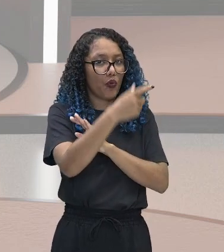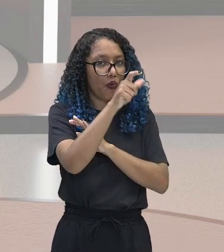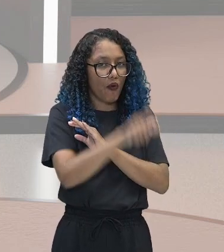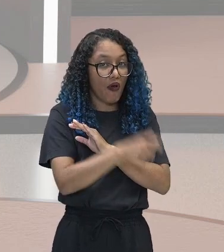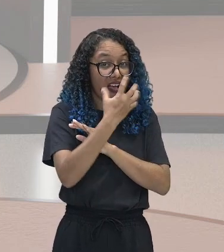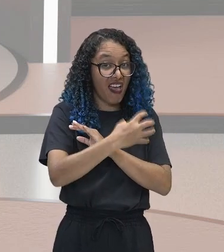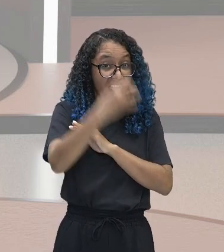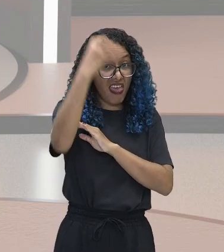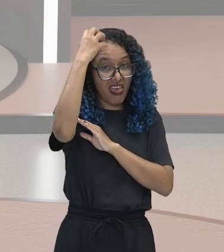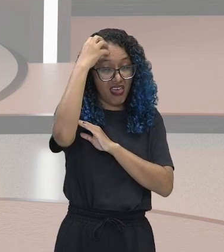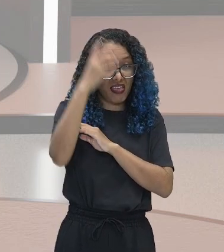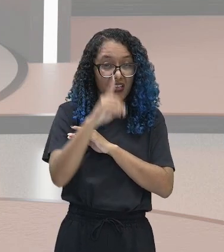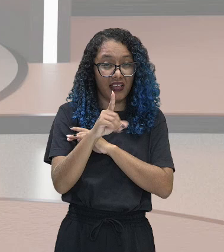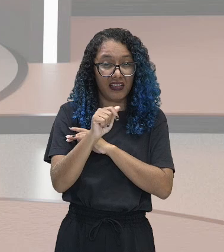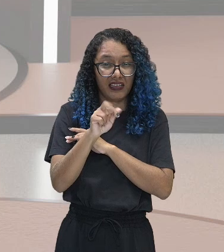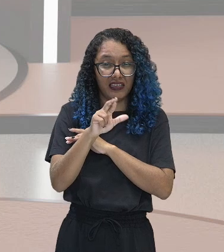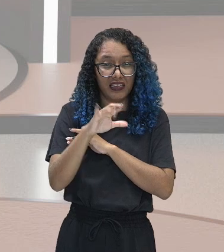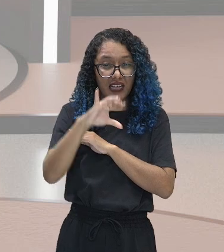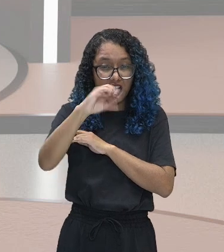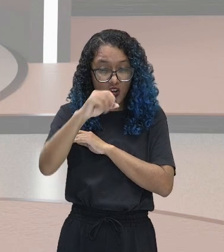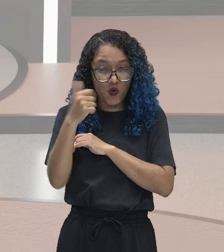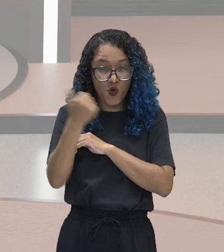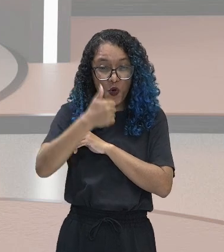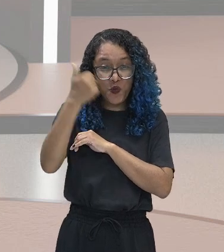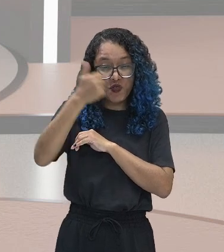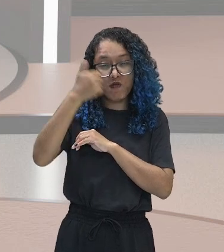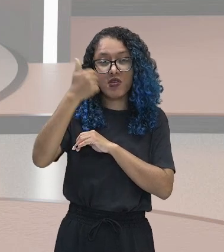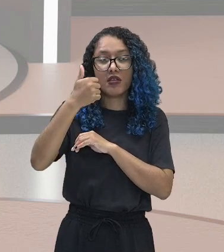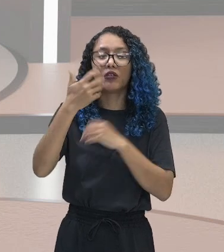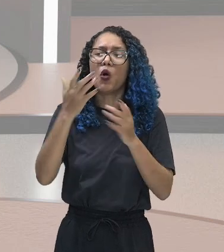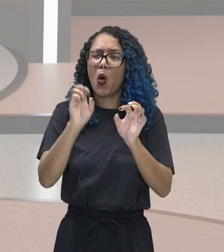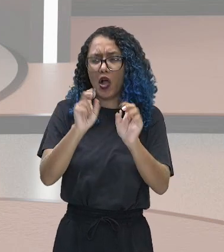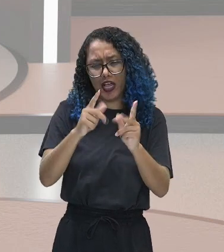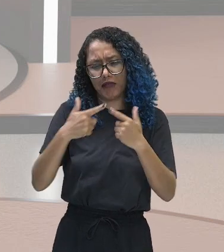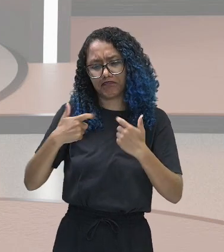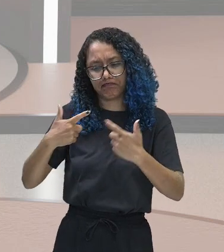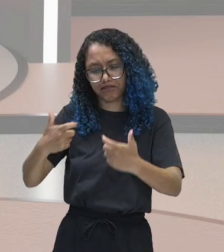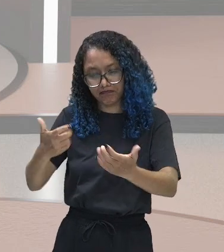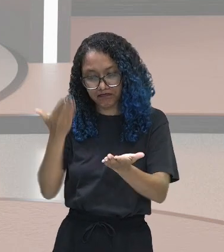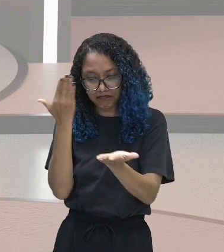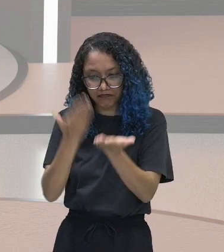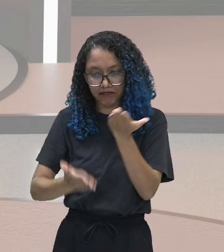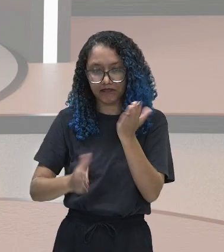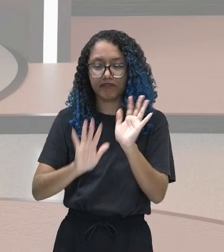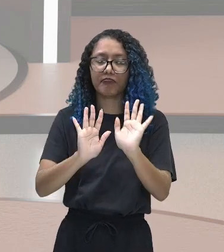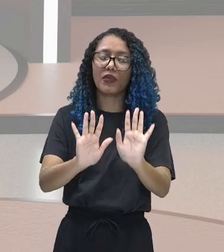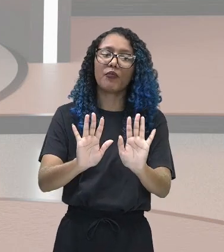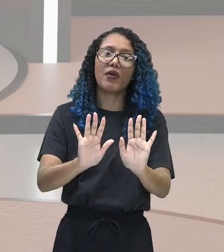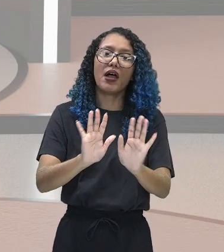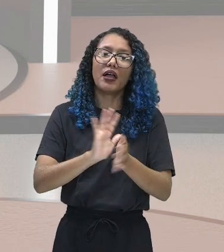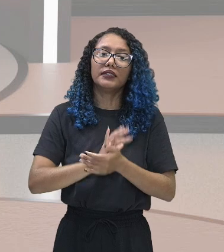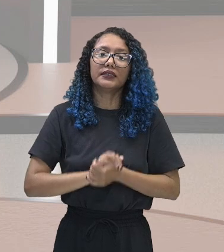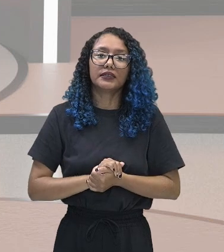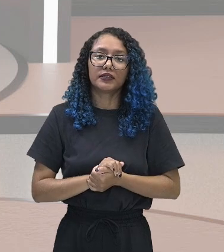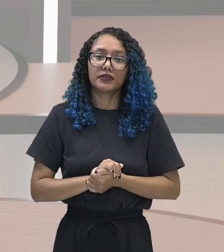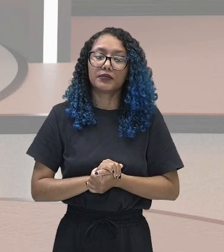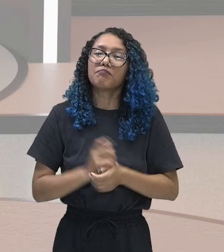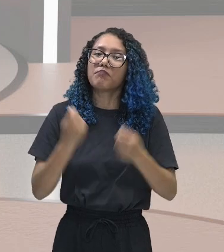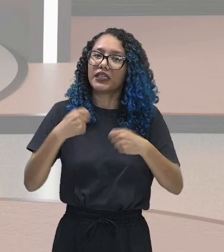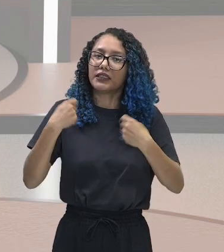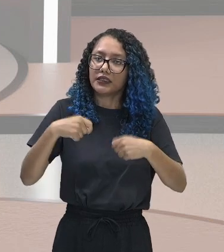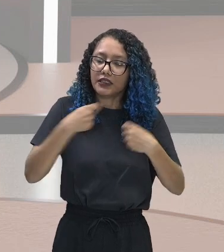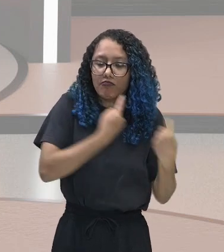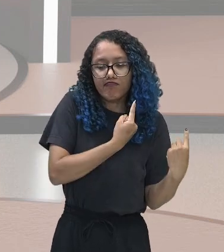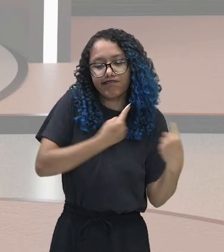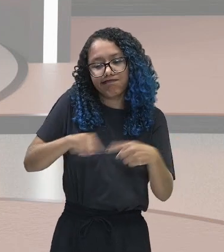Se agora eu perdi essa batalha de Maratona, eu vou, então, fazer uma contraofensiva. O que que nós vamos